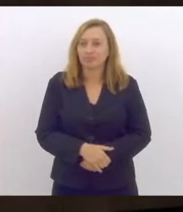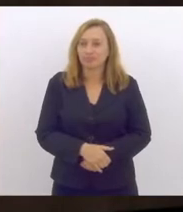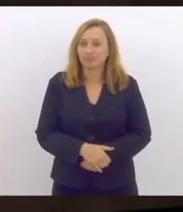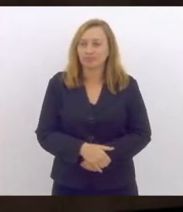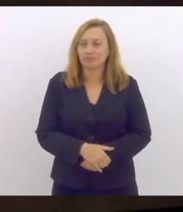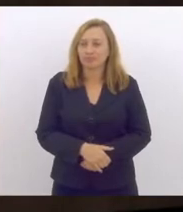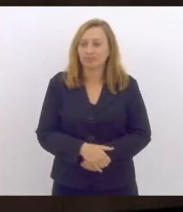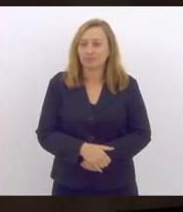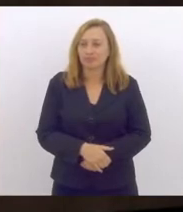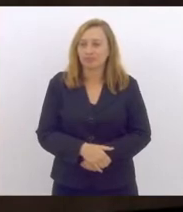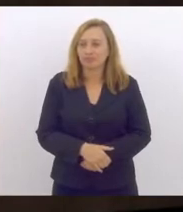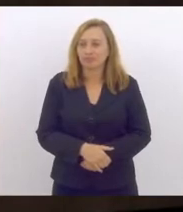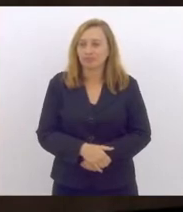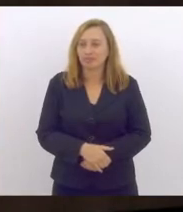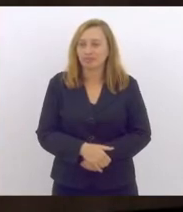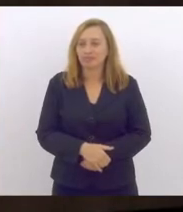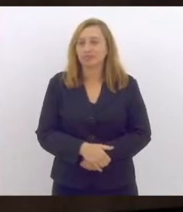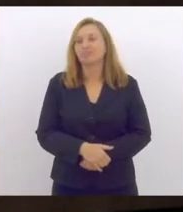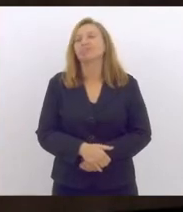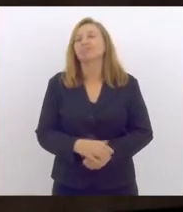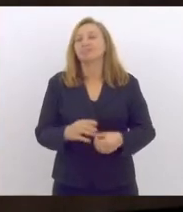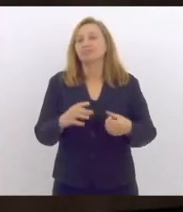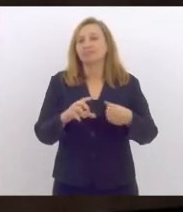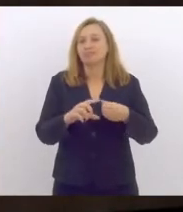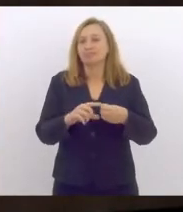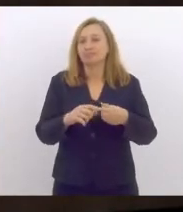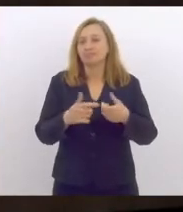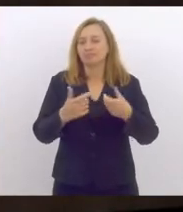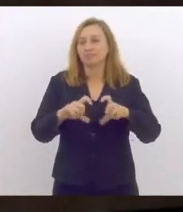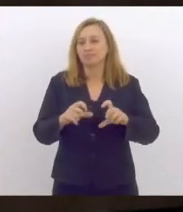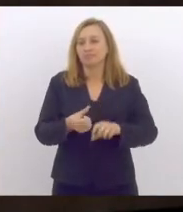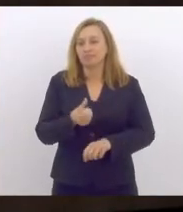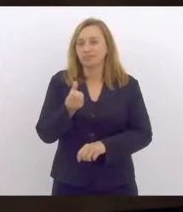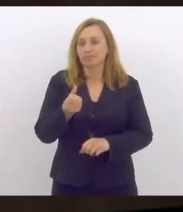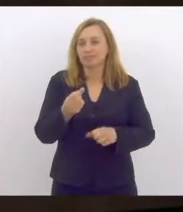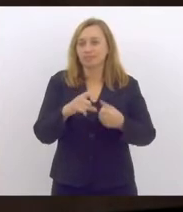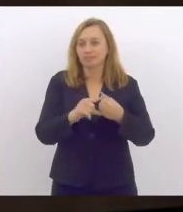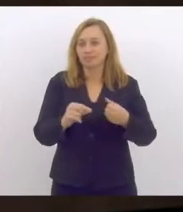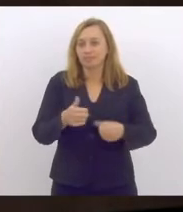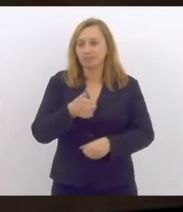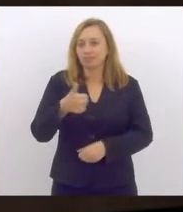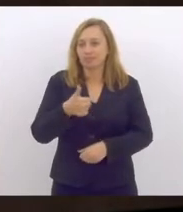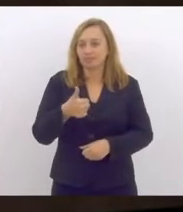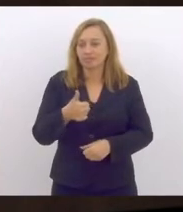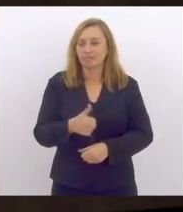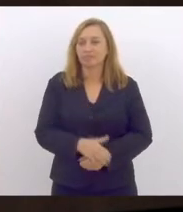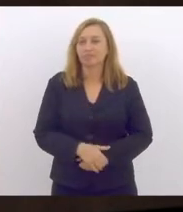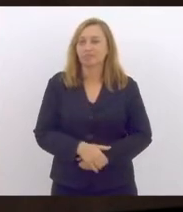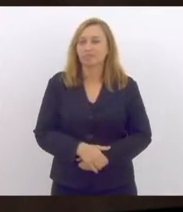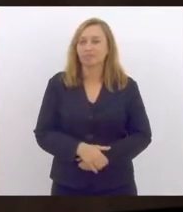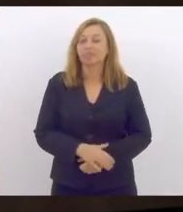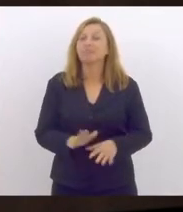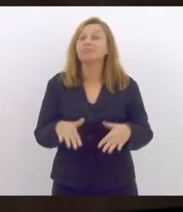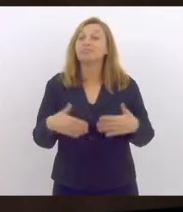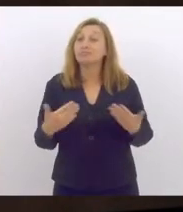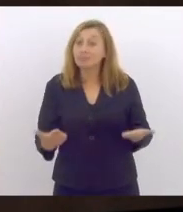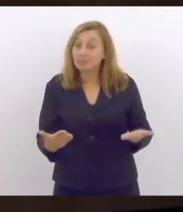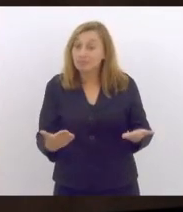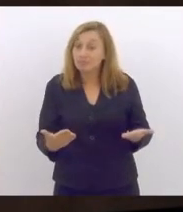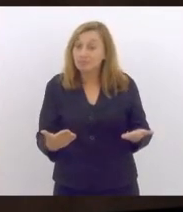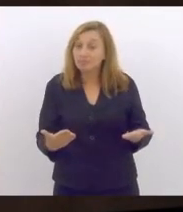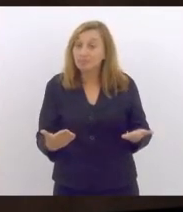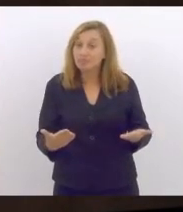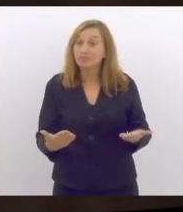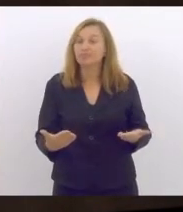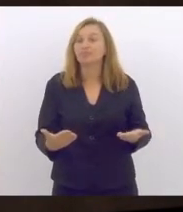Passa o parágrafo 6º do artigo 1º ter a seguinte redação: quando se tratar